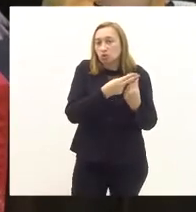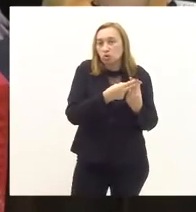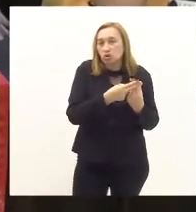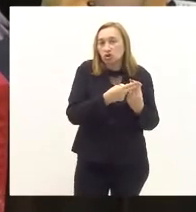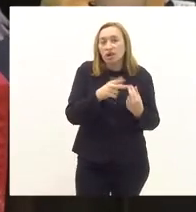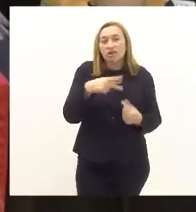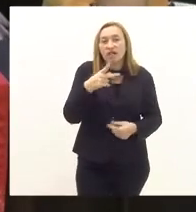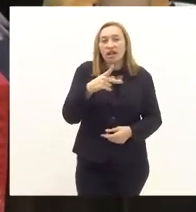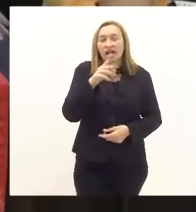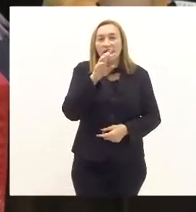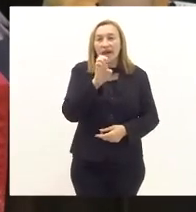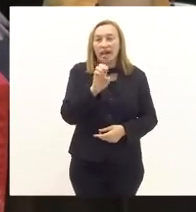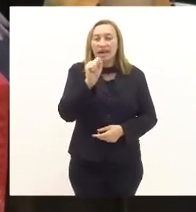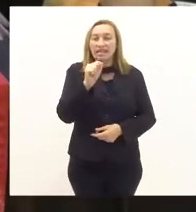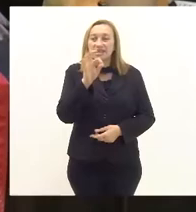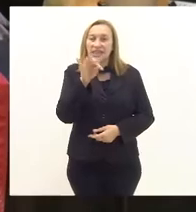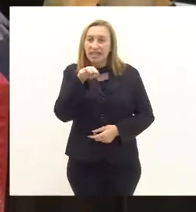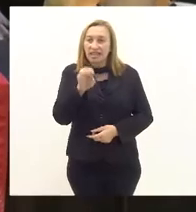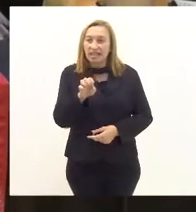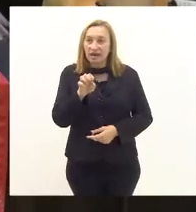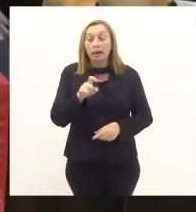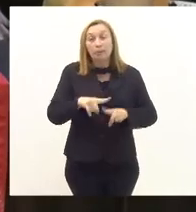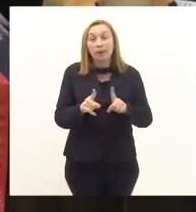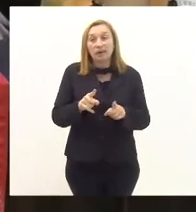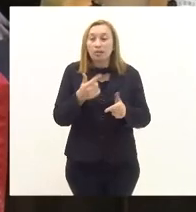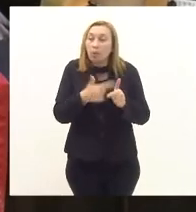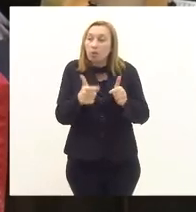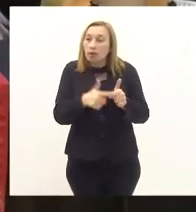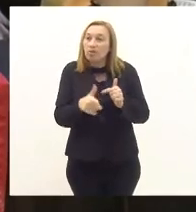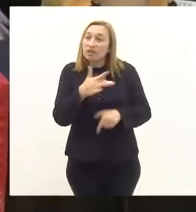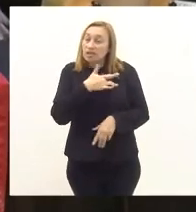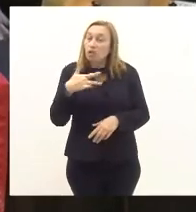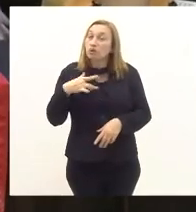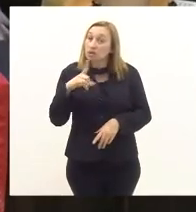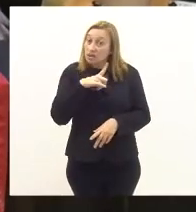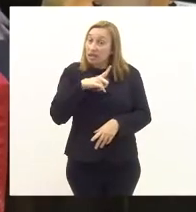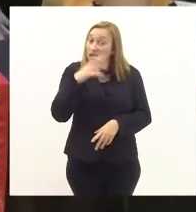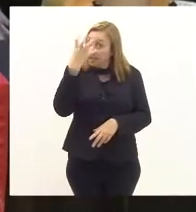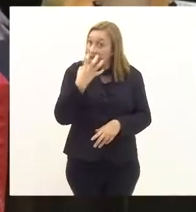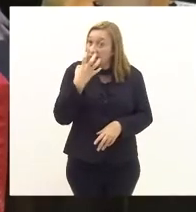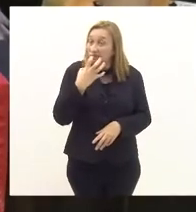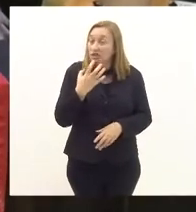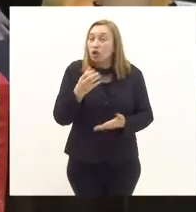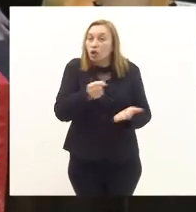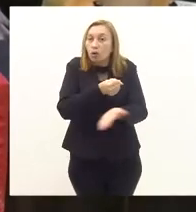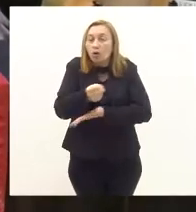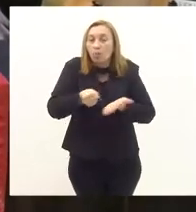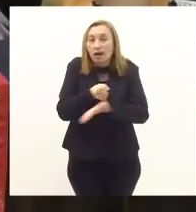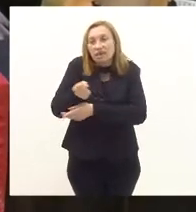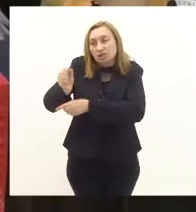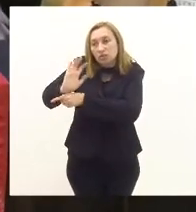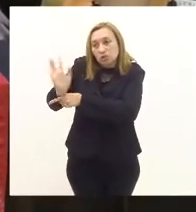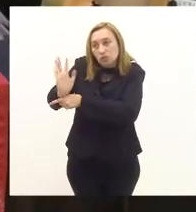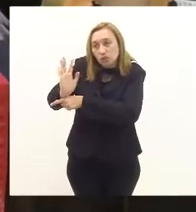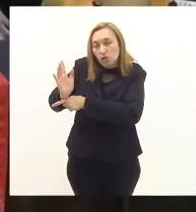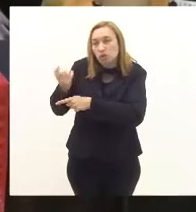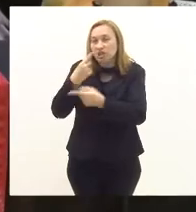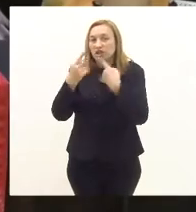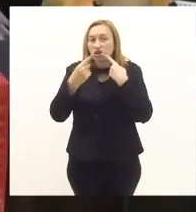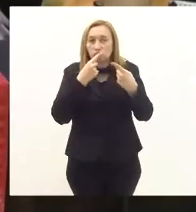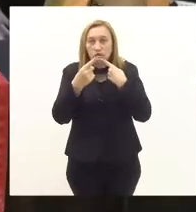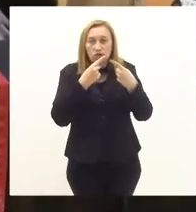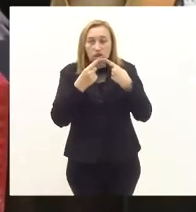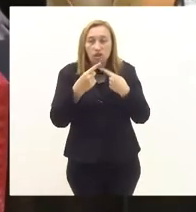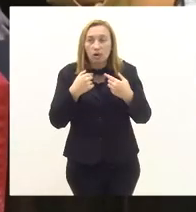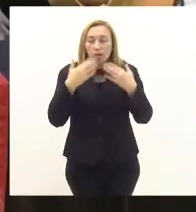Mas, na verdade, a pessoa está intoxicada, está com problemas de saúde grave. Com base nesse filme e na discussão,